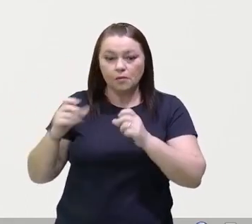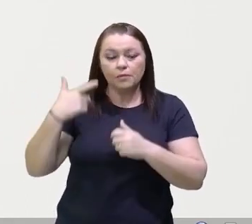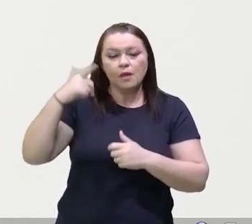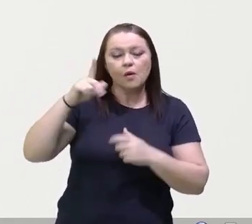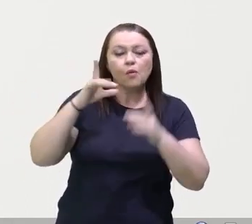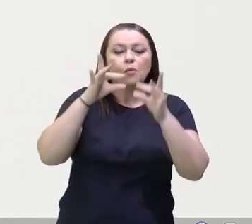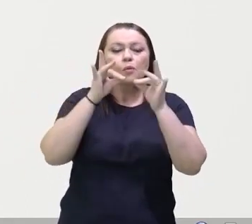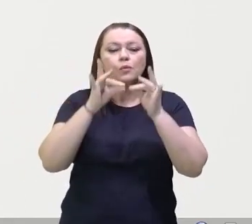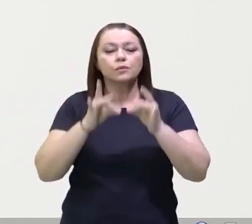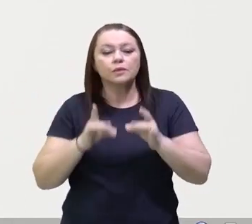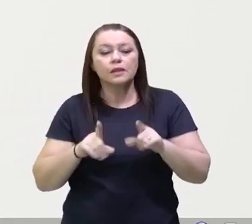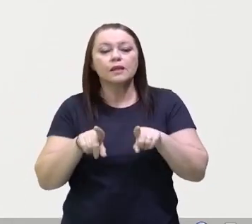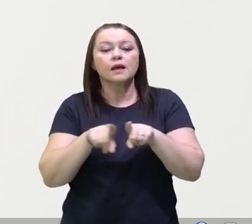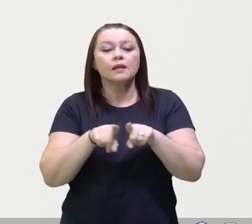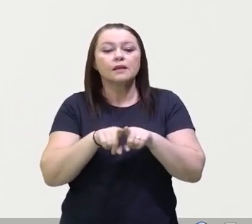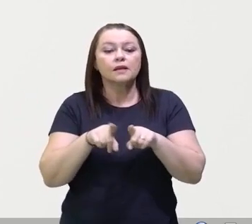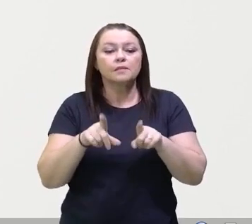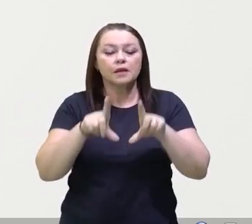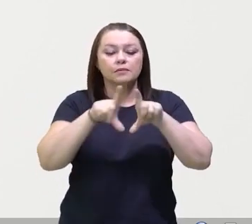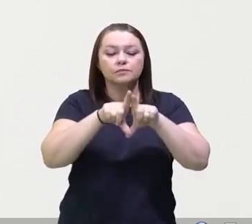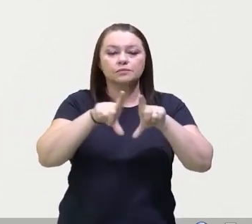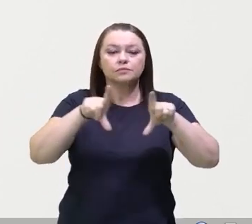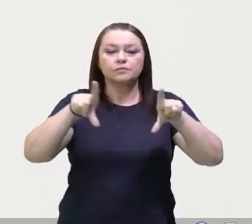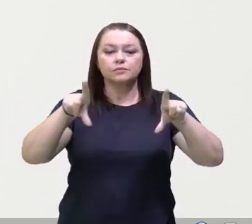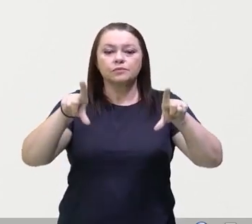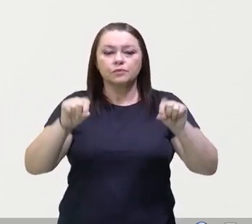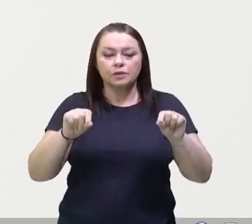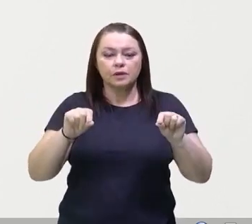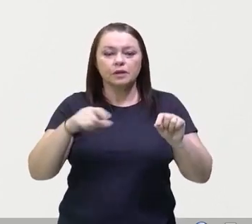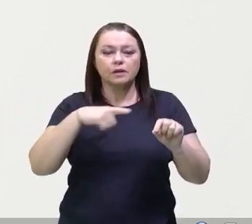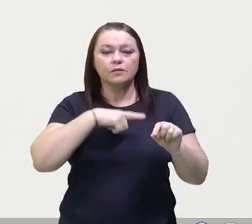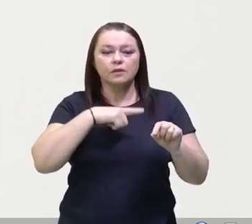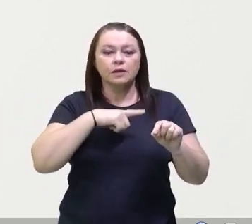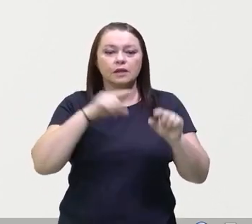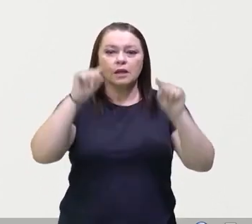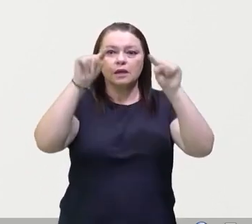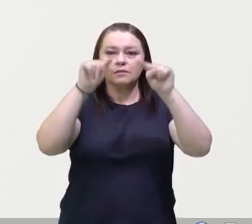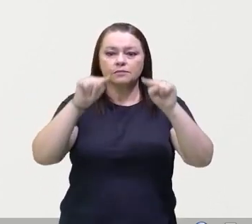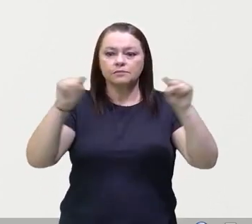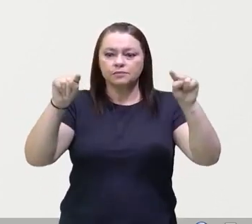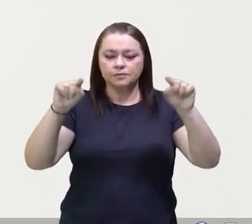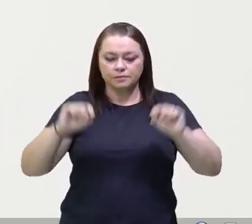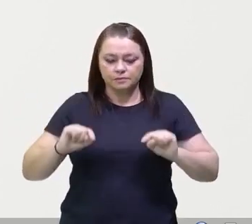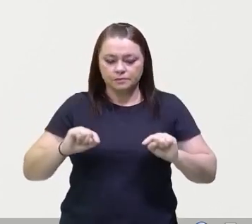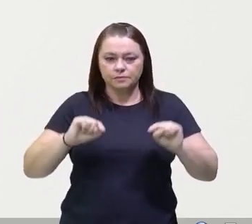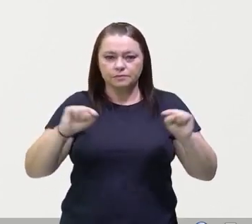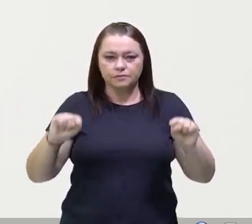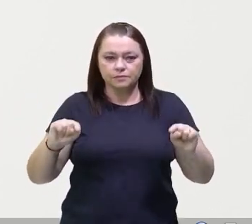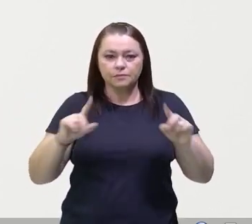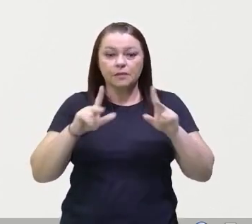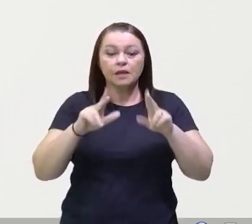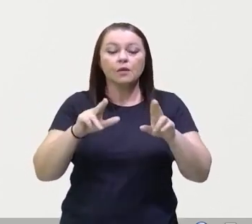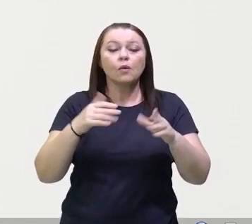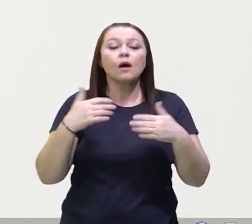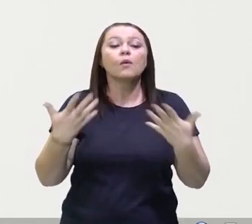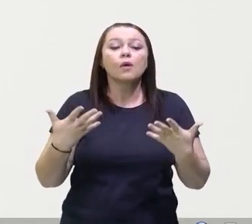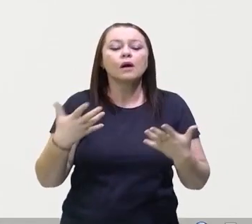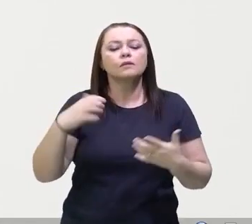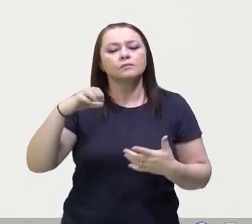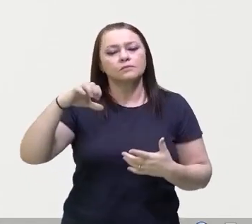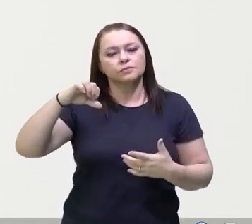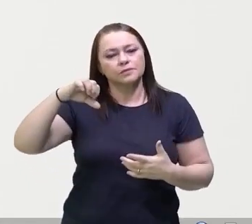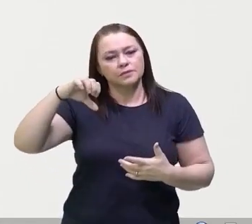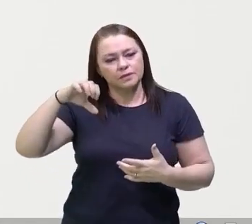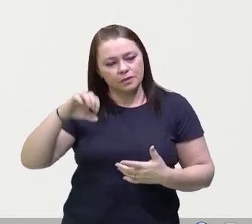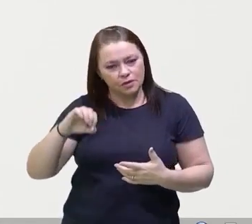detalhe, o retângulo possui todos os ângulos internos com valores iguais a quanto?